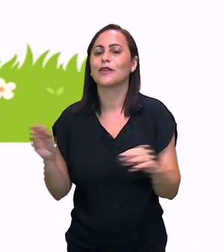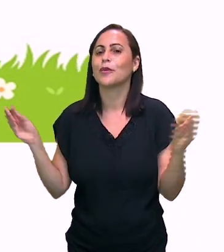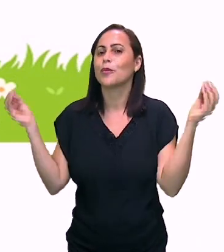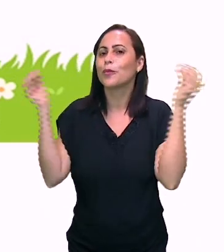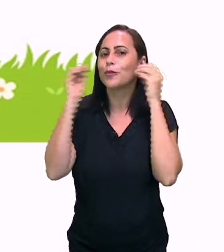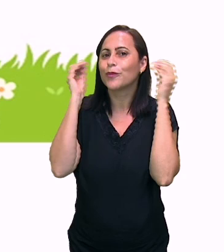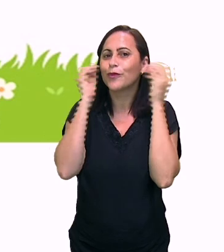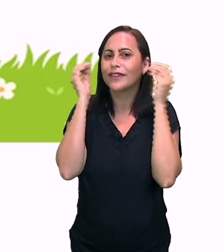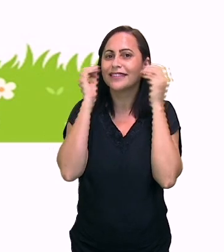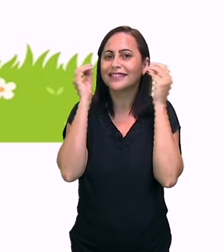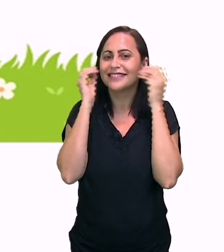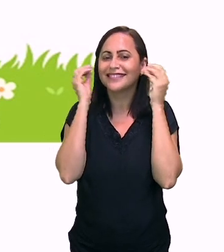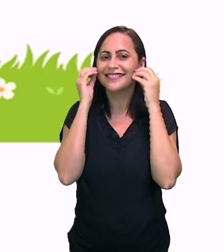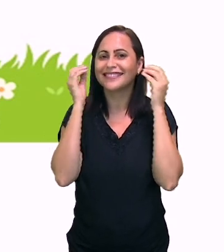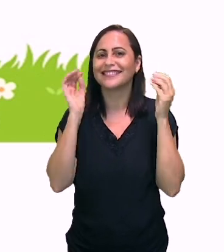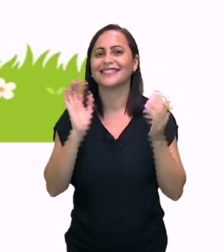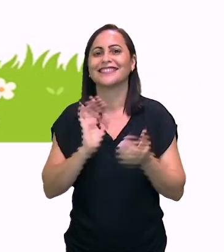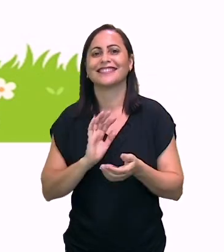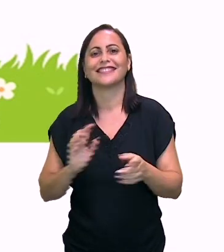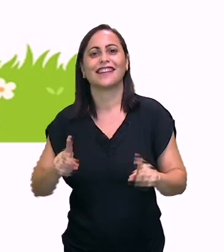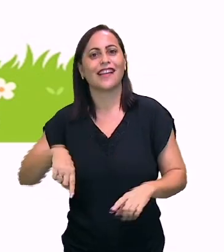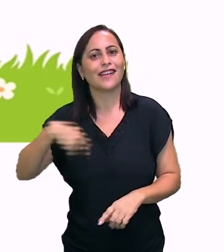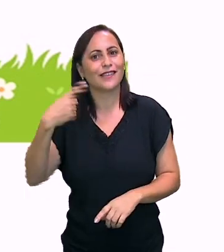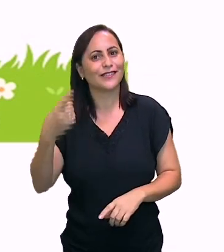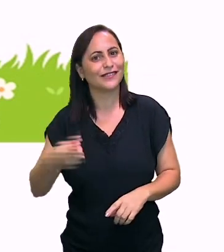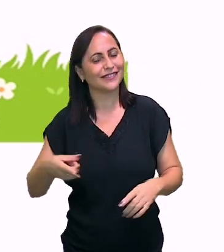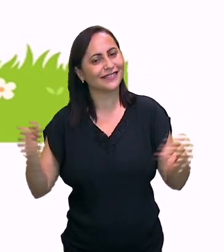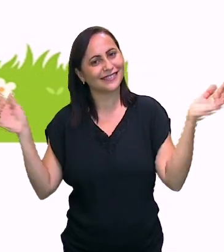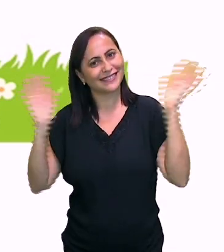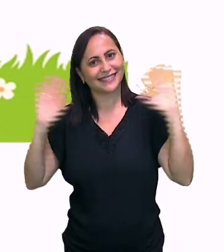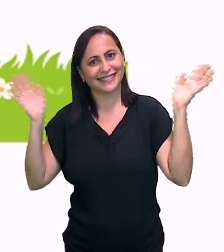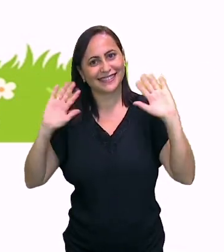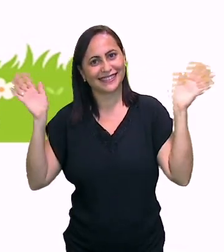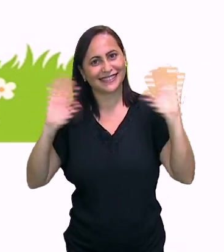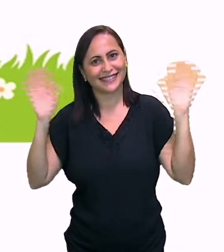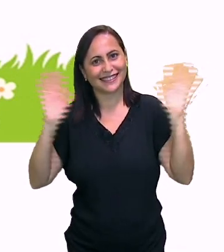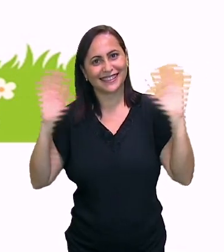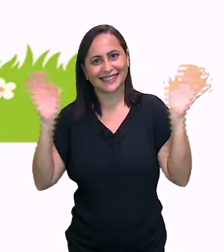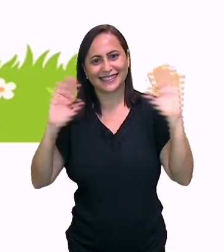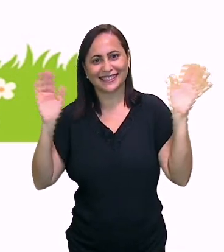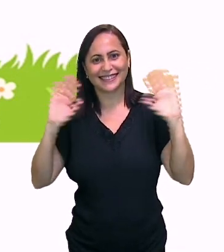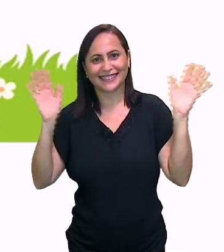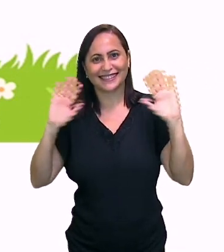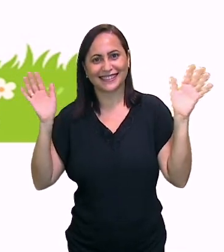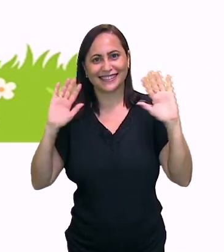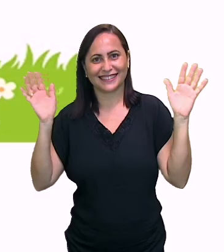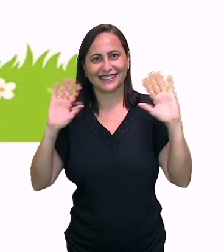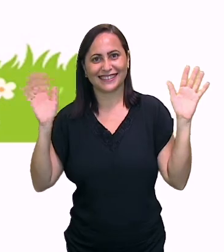Beijos e até a próxima. Tchau, galerinha!